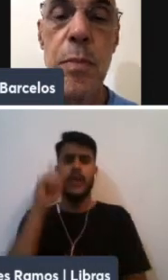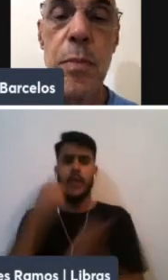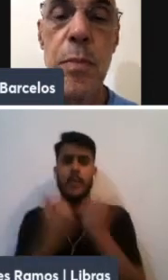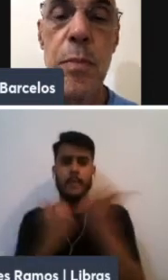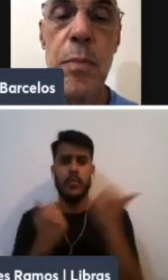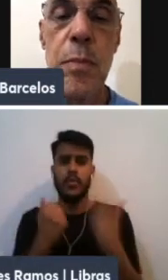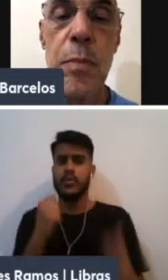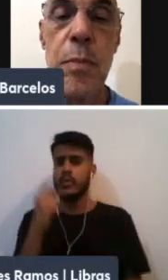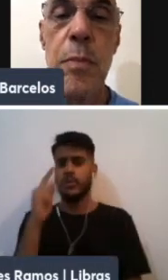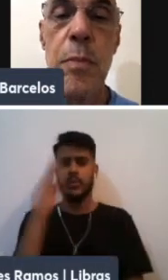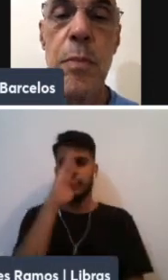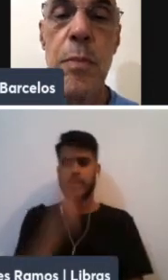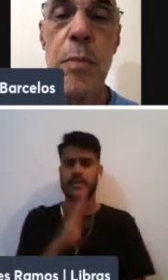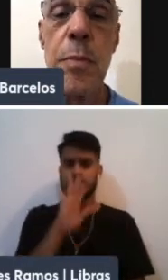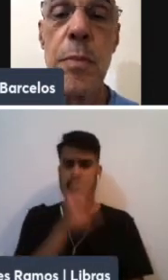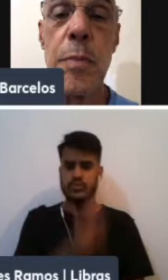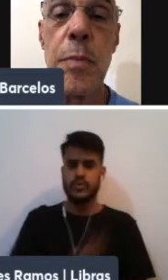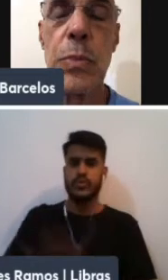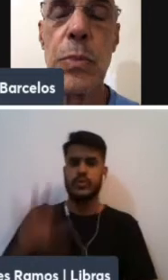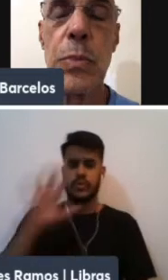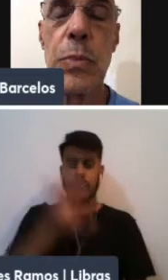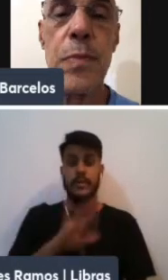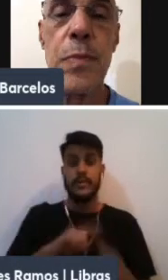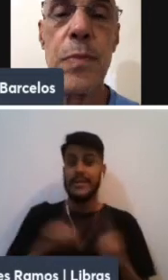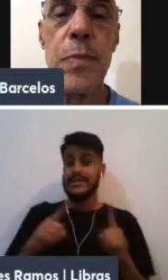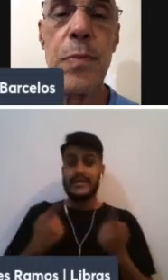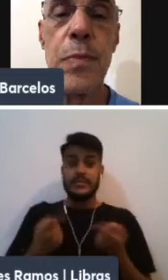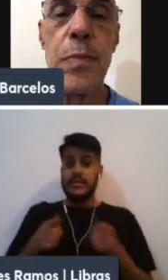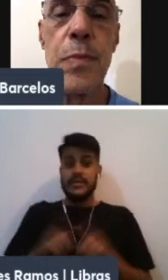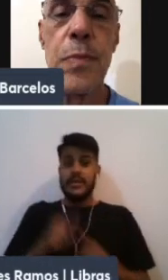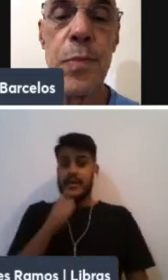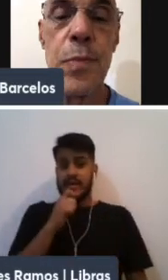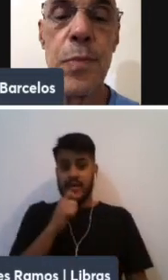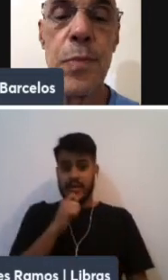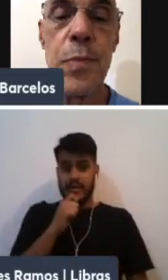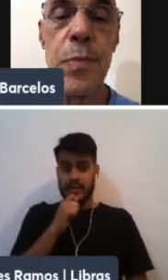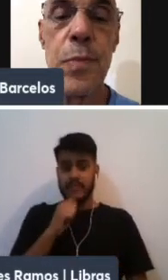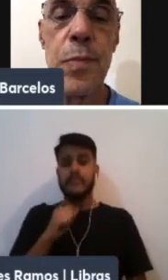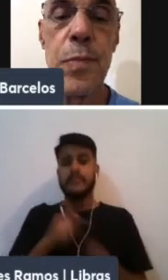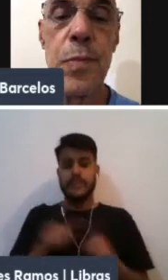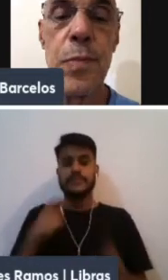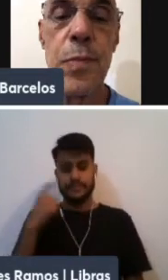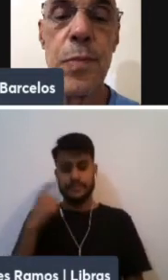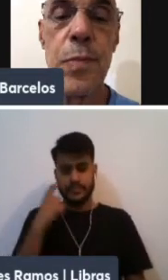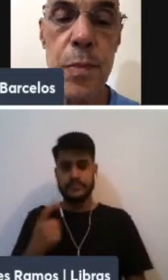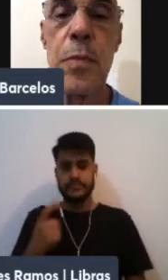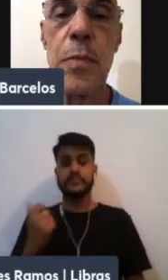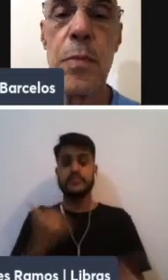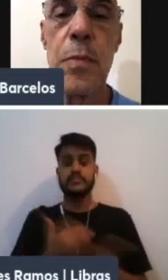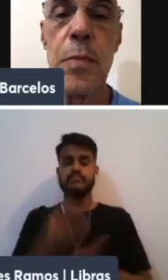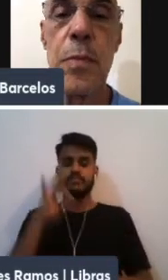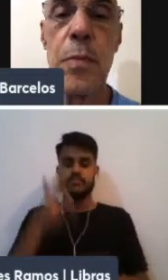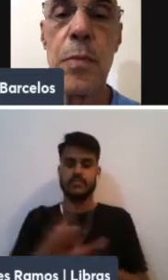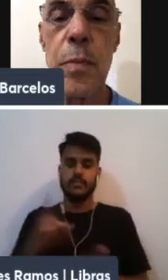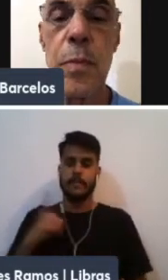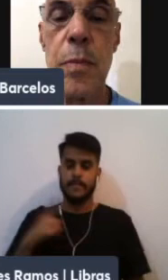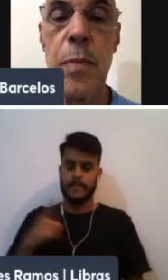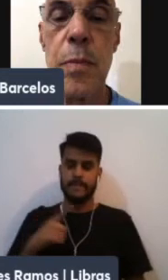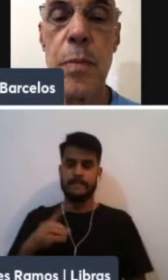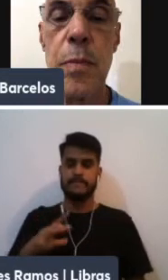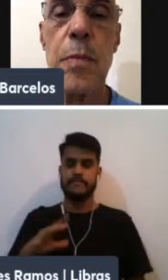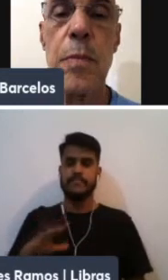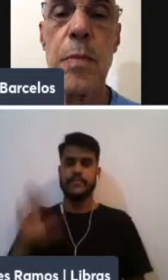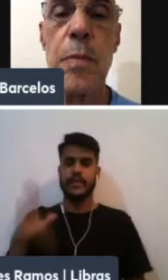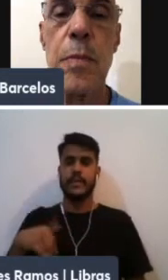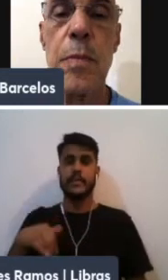gente não tinha parceria, mas a associação da parada, ela se configurou mais